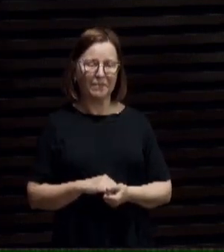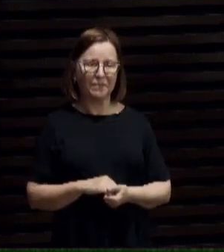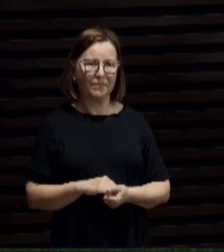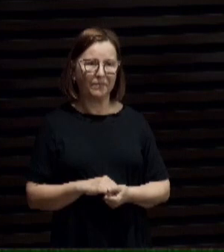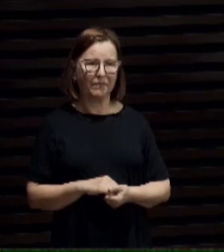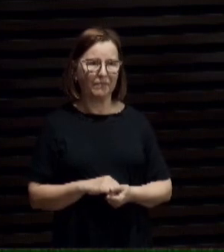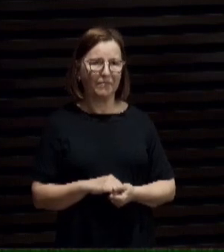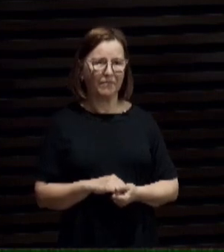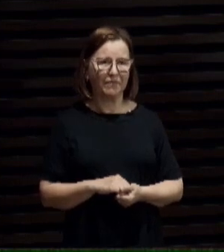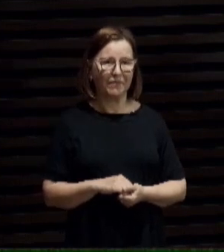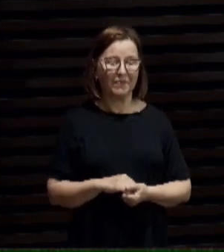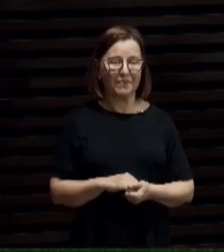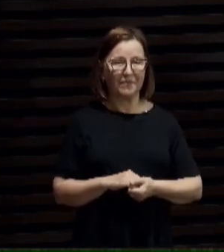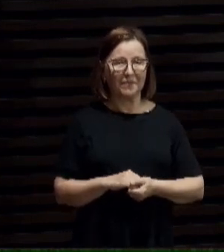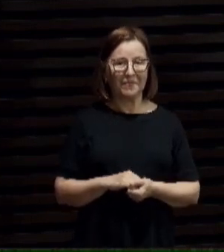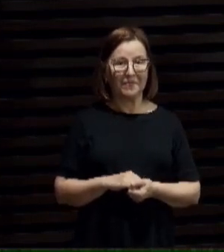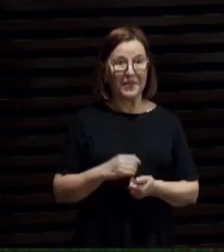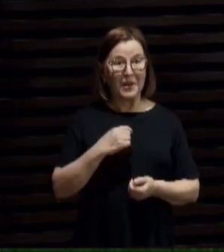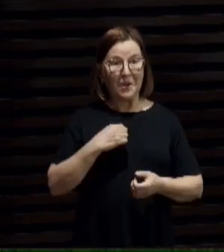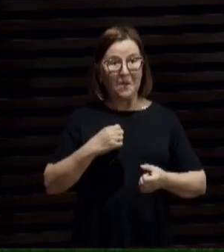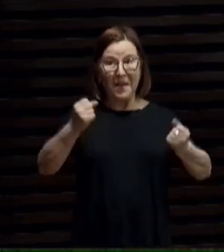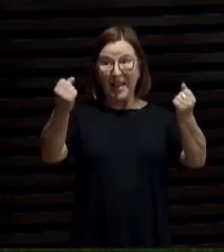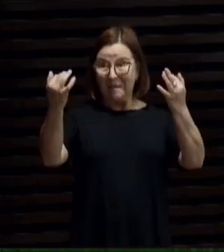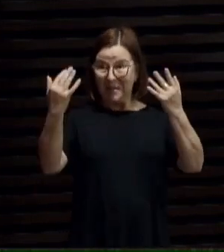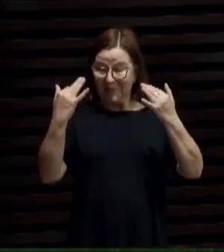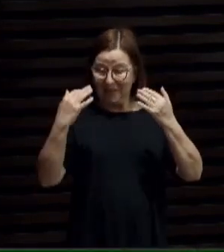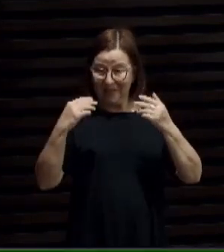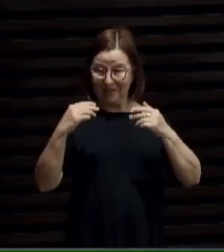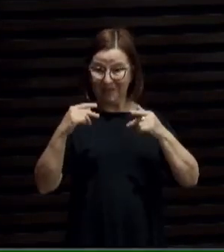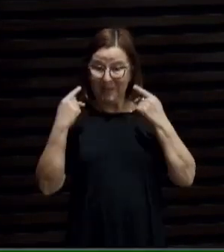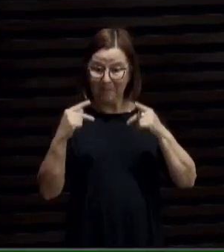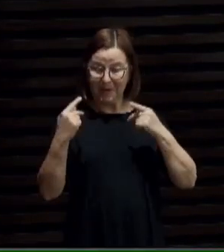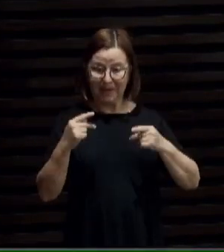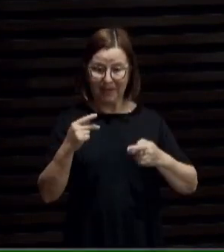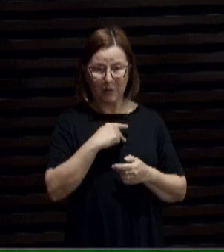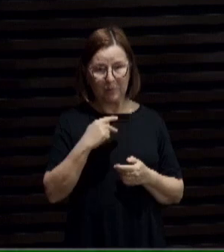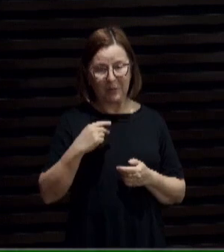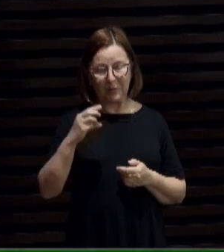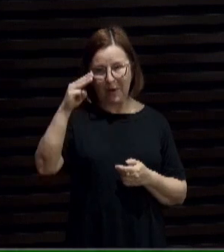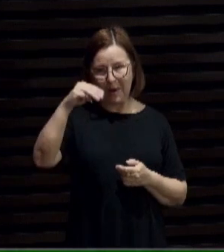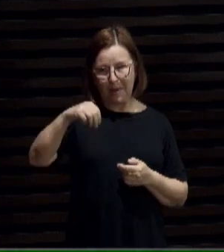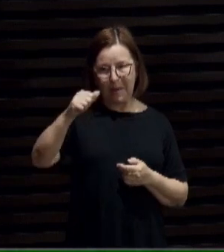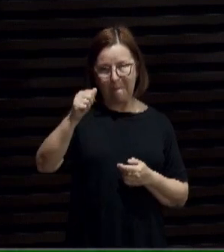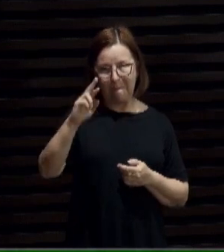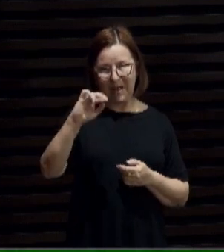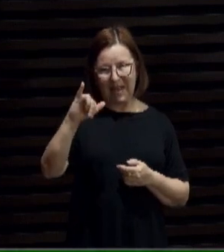Eu fui muito agraciado com uma mensagem que o pastor Mário de Maringá me